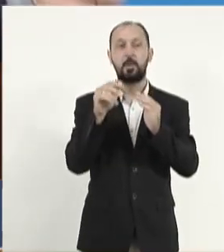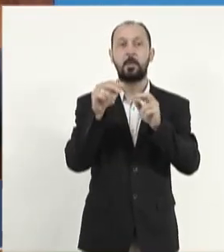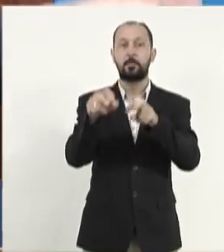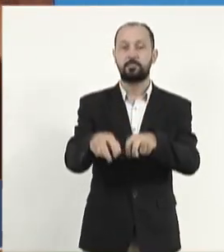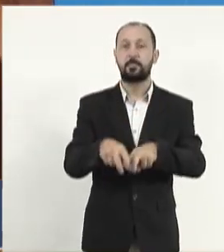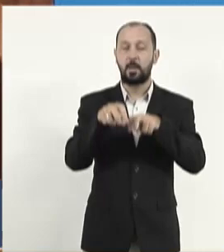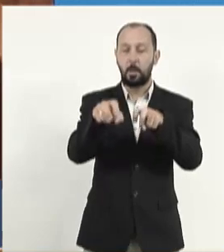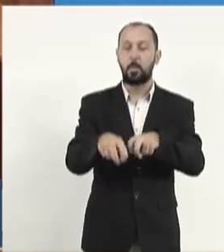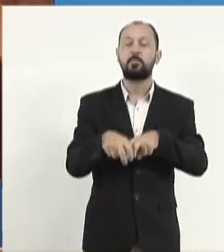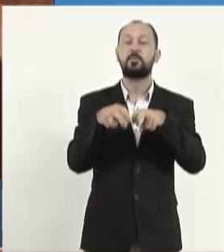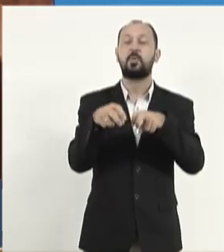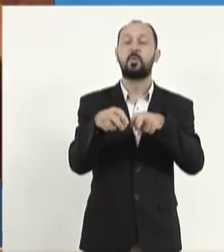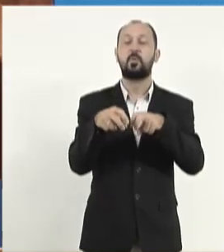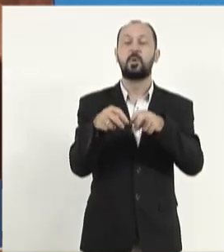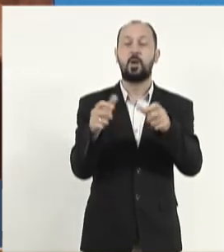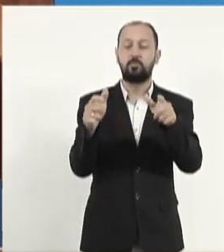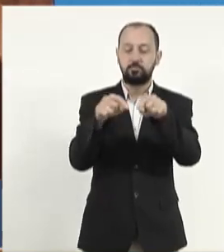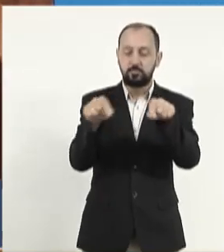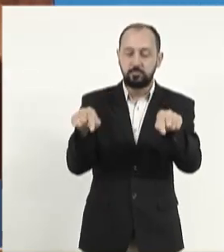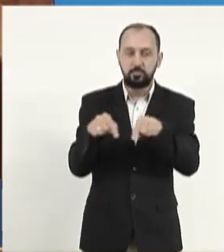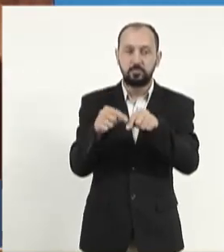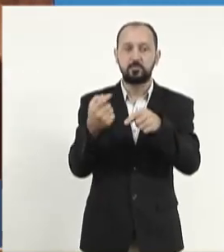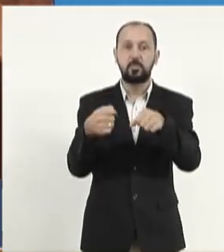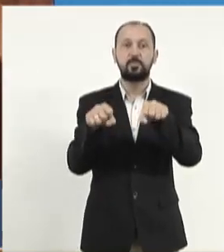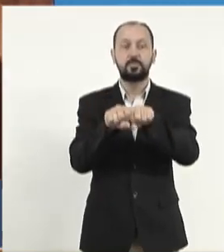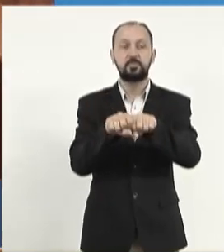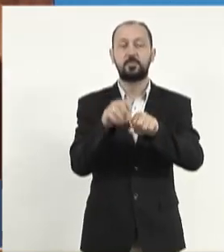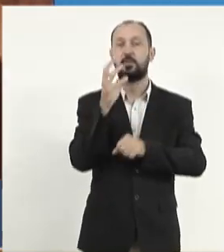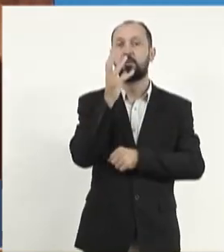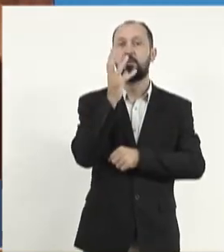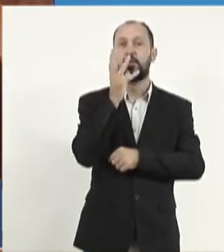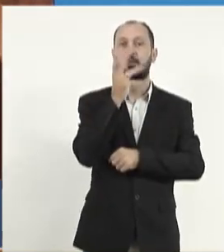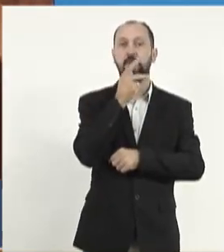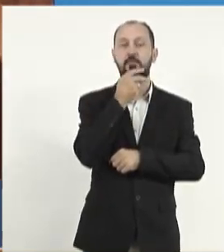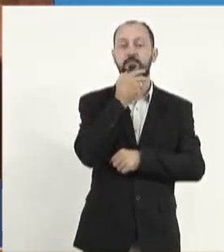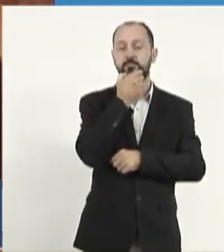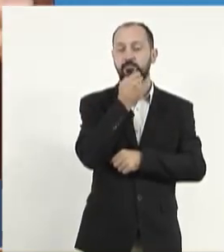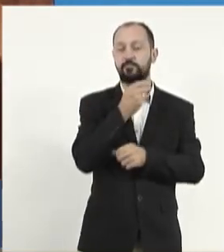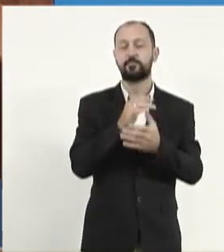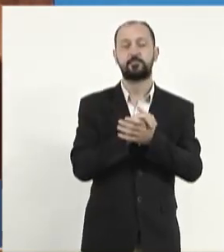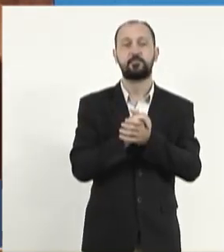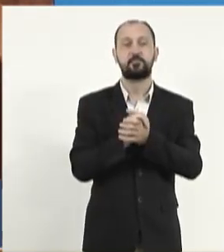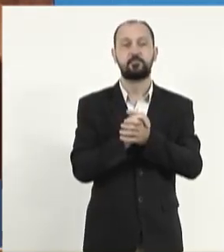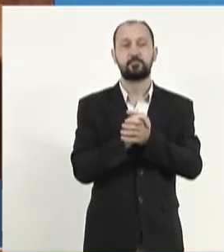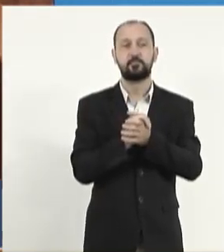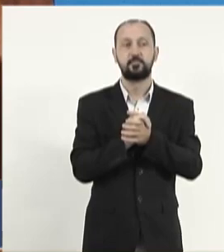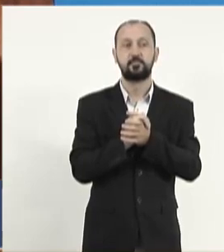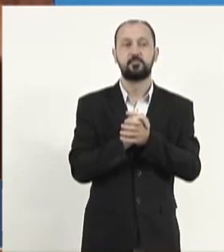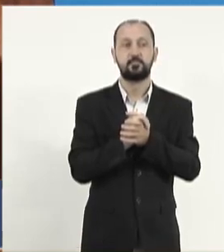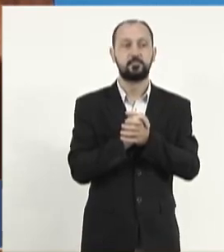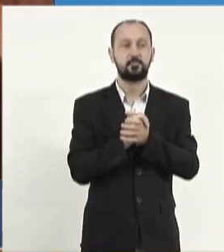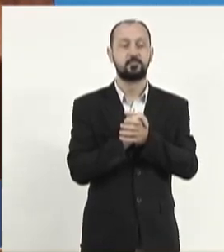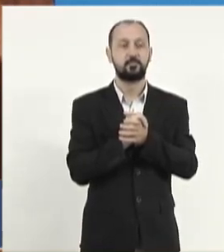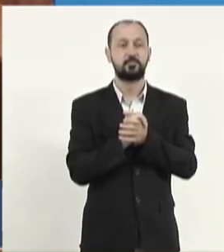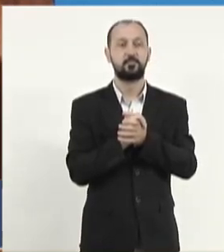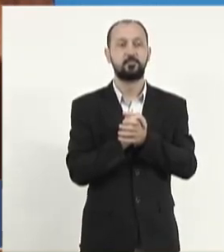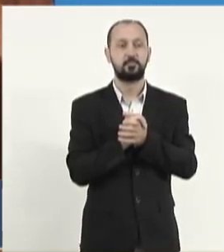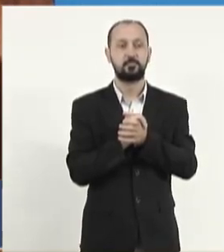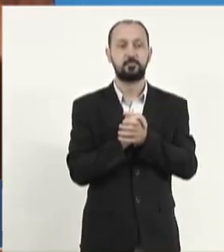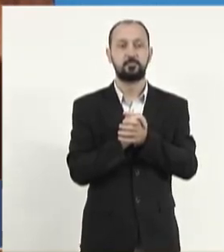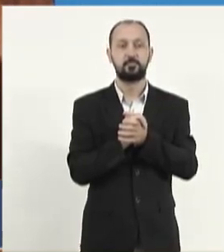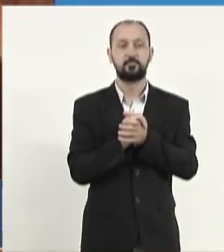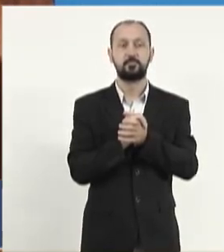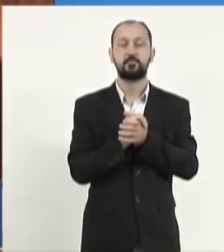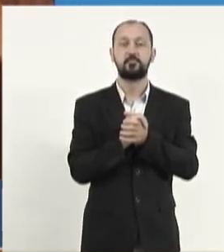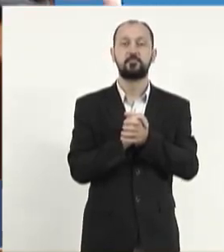rurais pequenas e médias, né? Então, ela não tem cumprido com o prazo e,